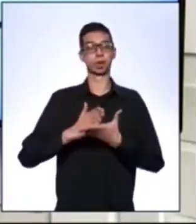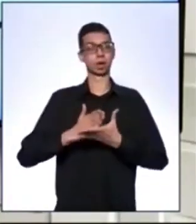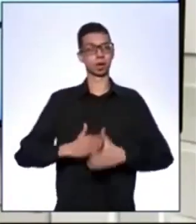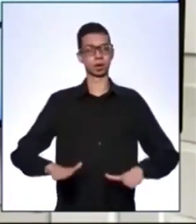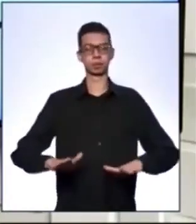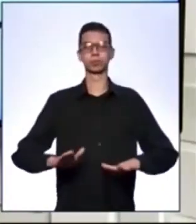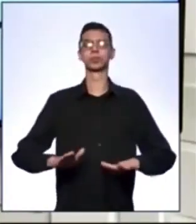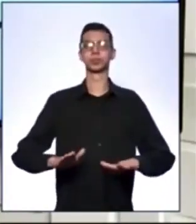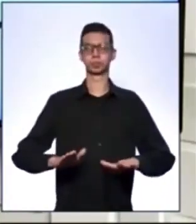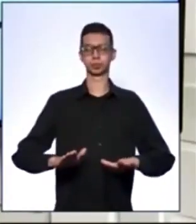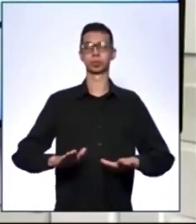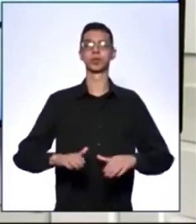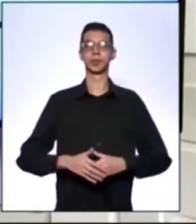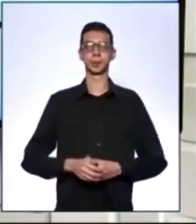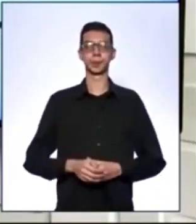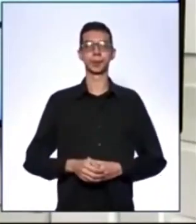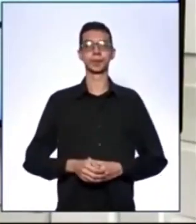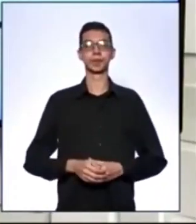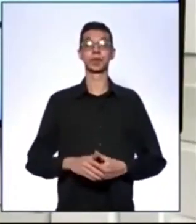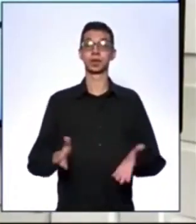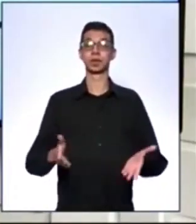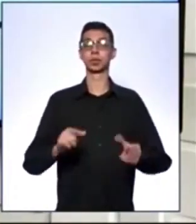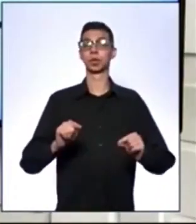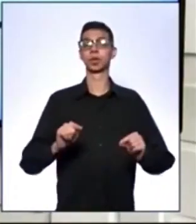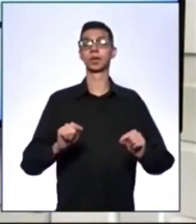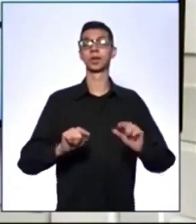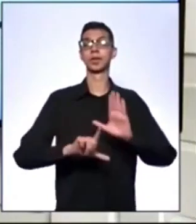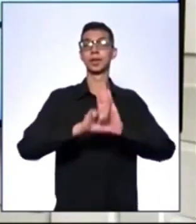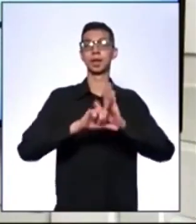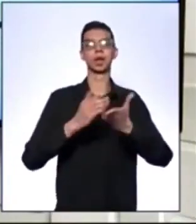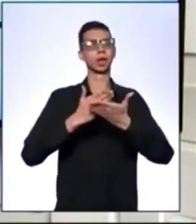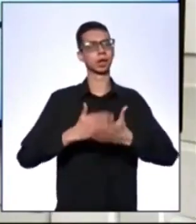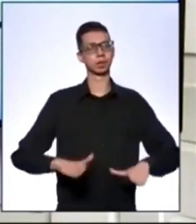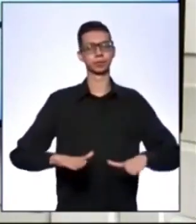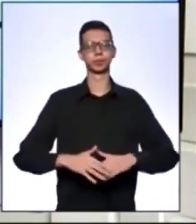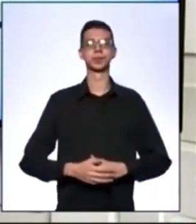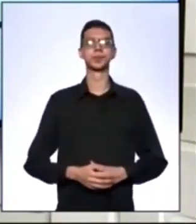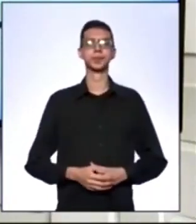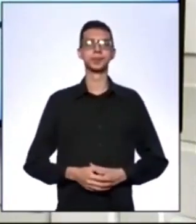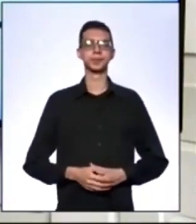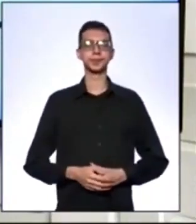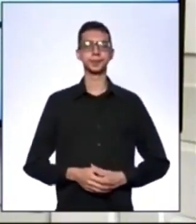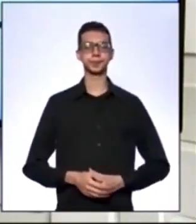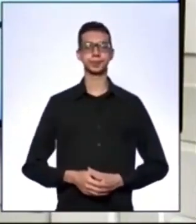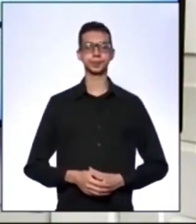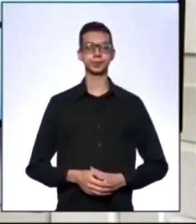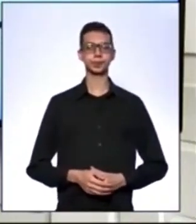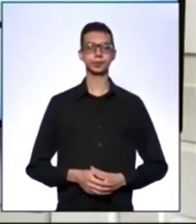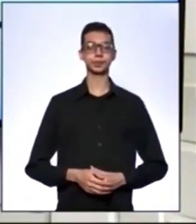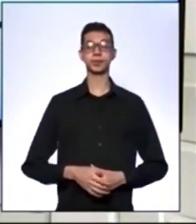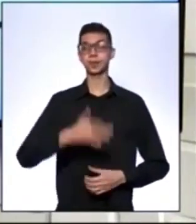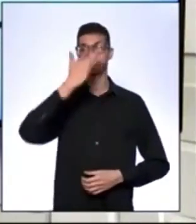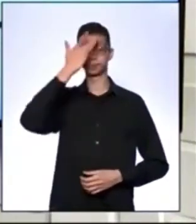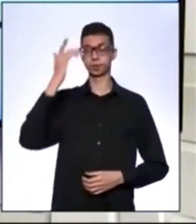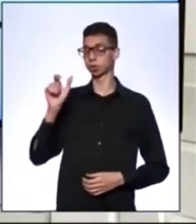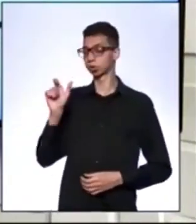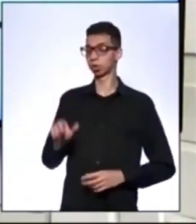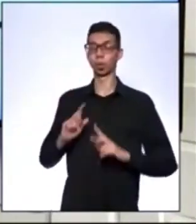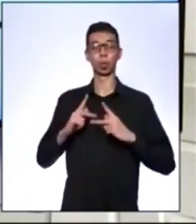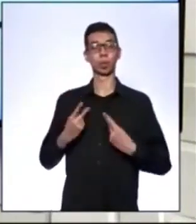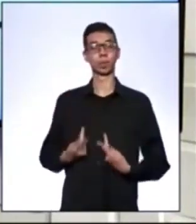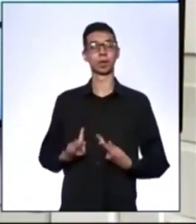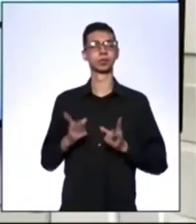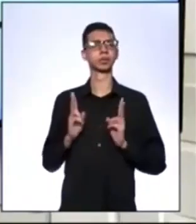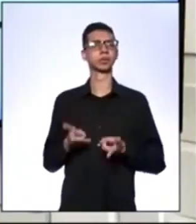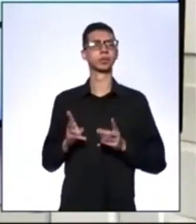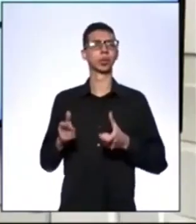Revogam-se as disposições em contrário. Acabou a lei. Aquele ser humano que passou a vida dentro de